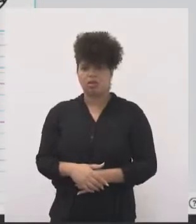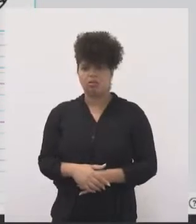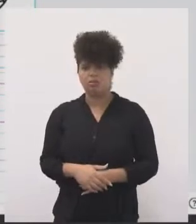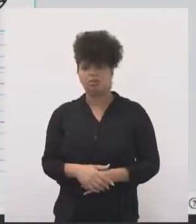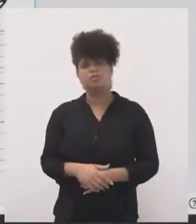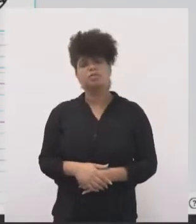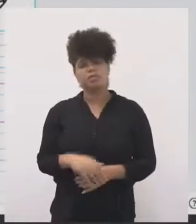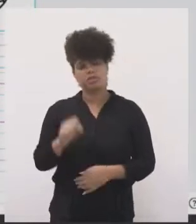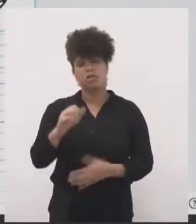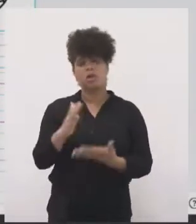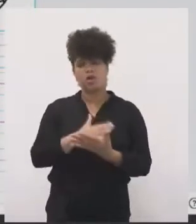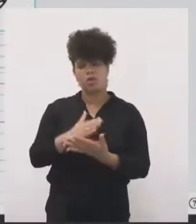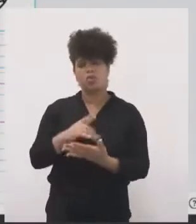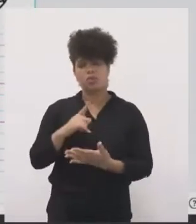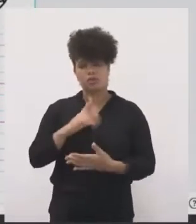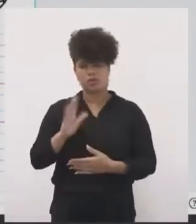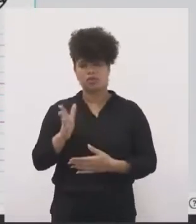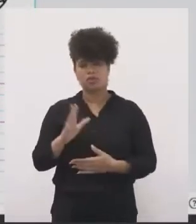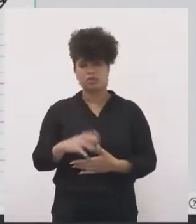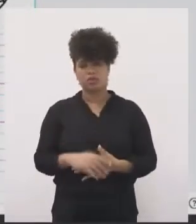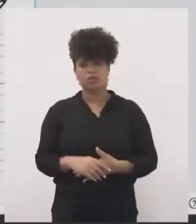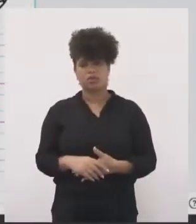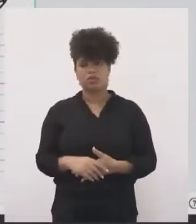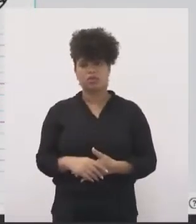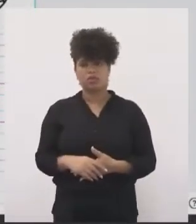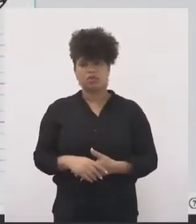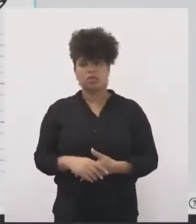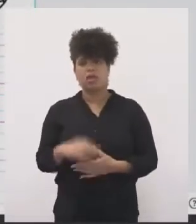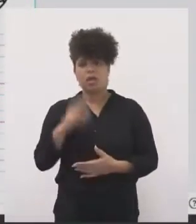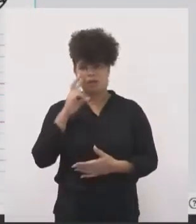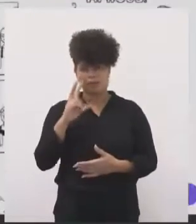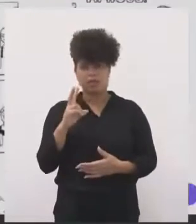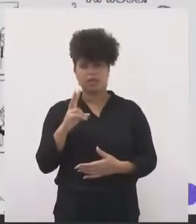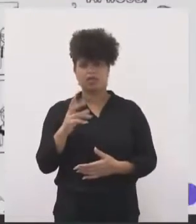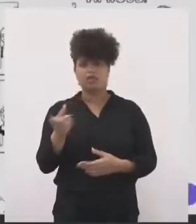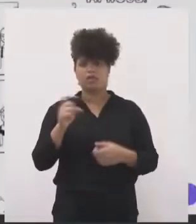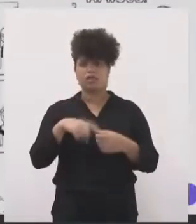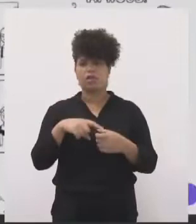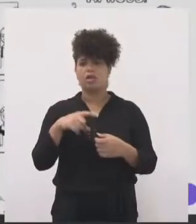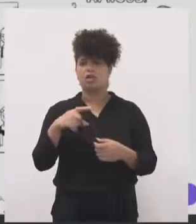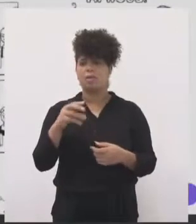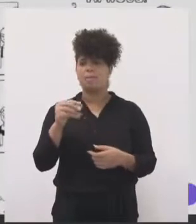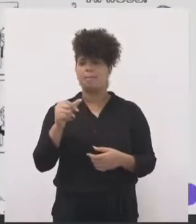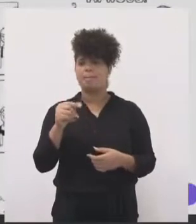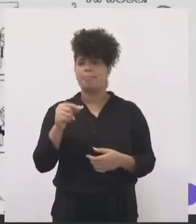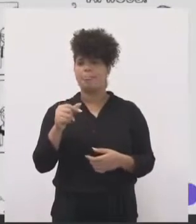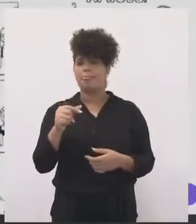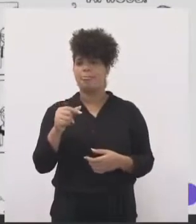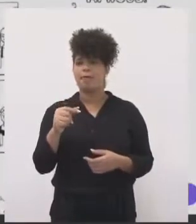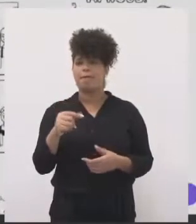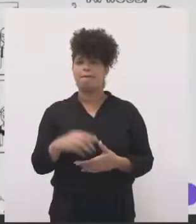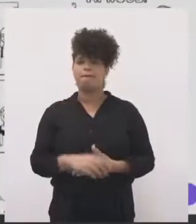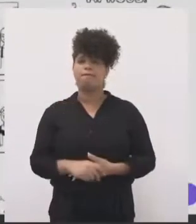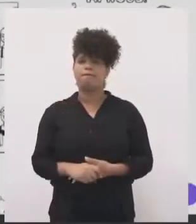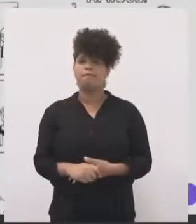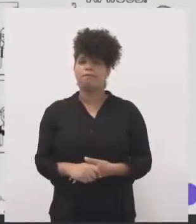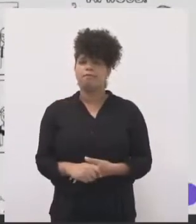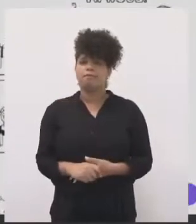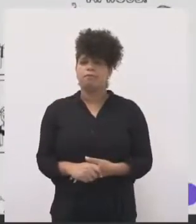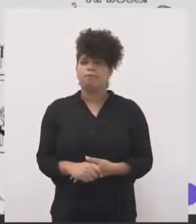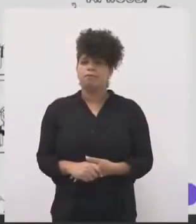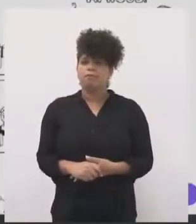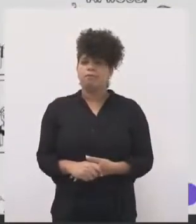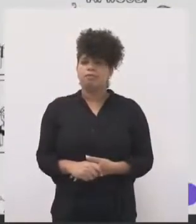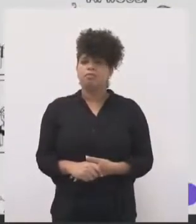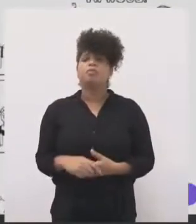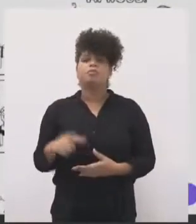Tem algumas, tá? Eu já vi, deixa eu voltar aqui naquela página. Tem